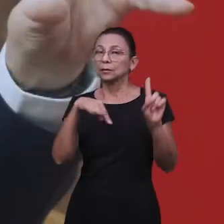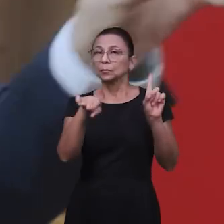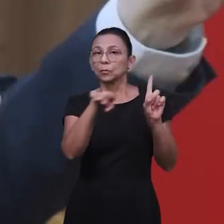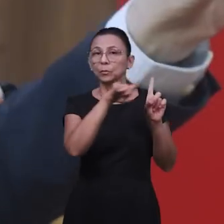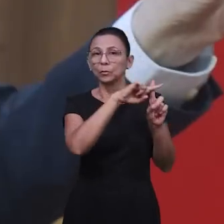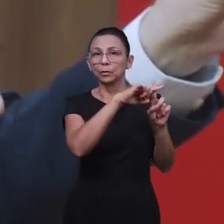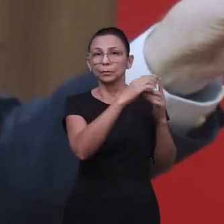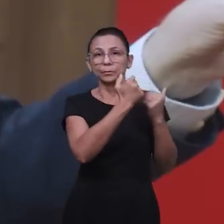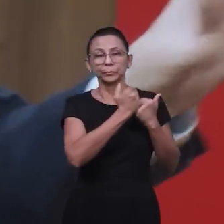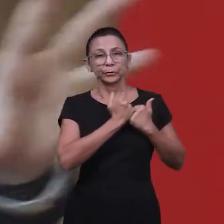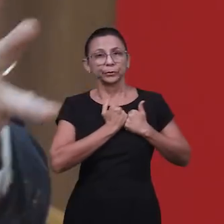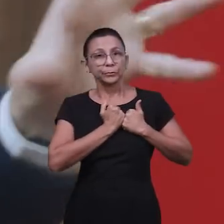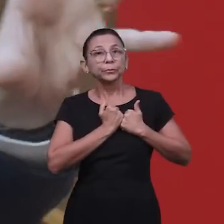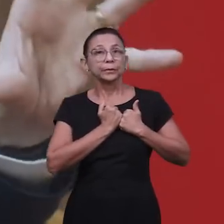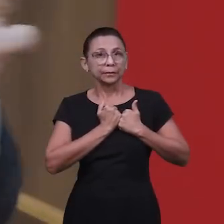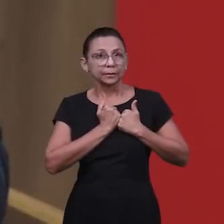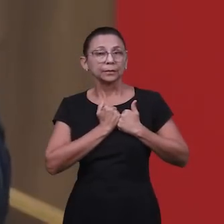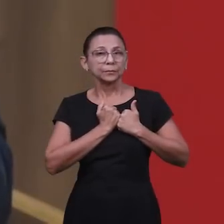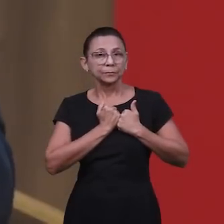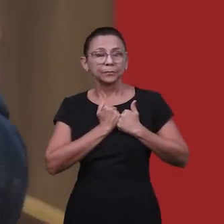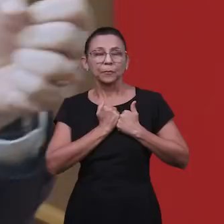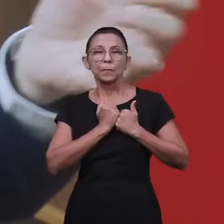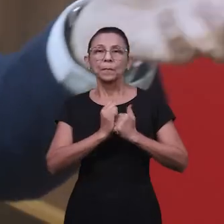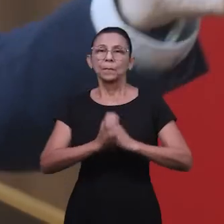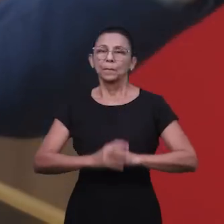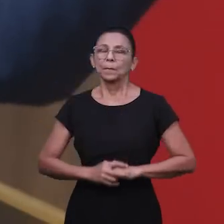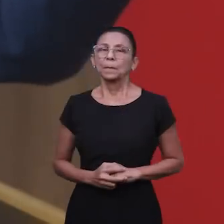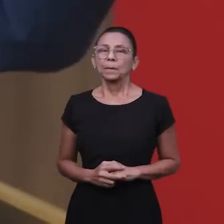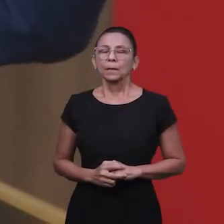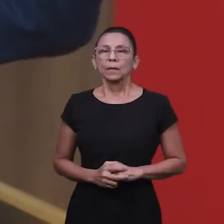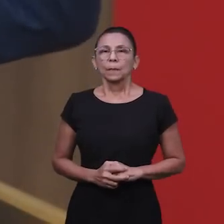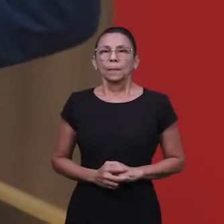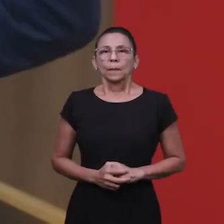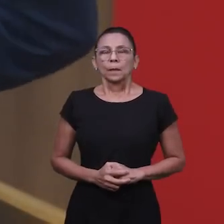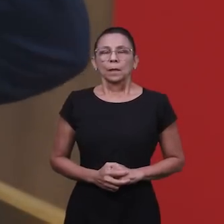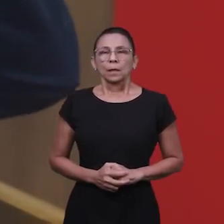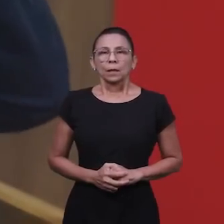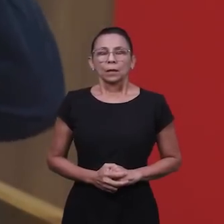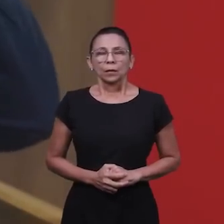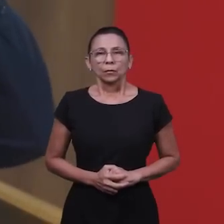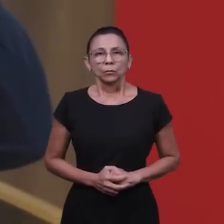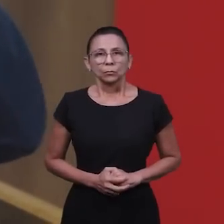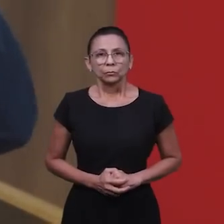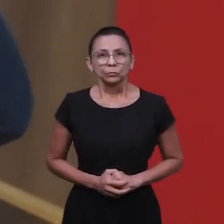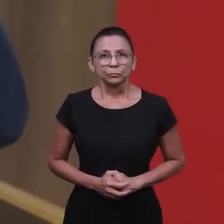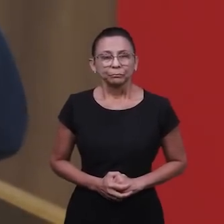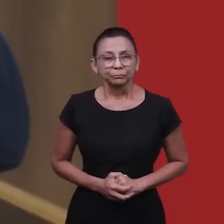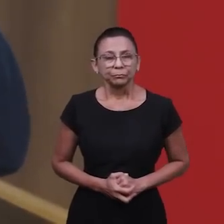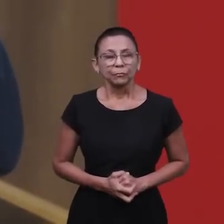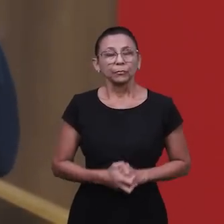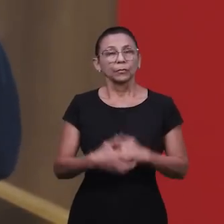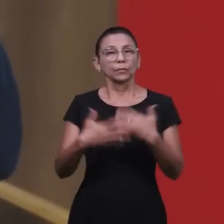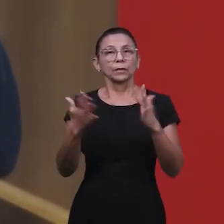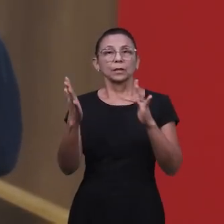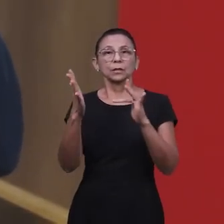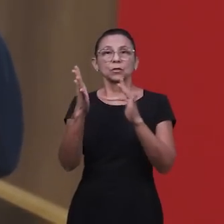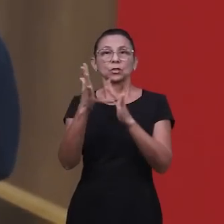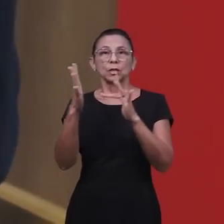Deus, sendo o Senhor e o Pai somos um, ok, mas habitando um corpo como o